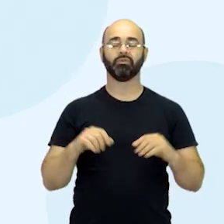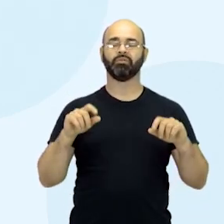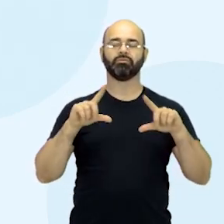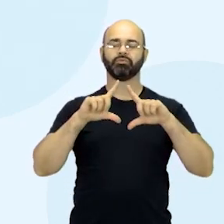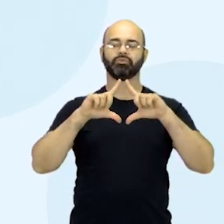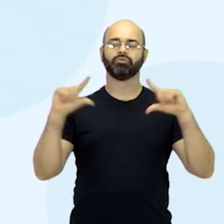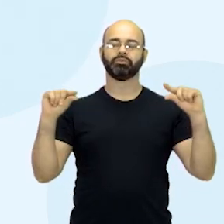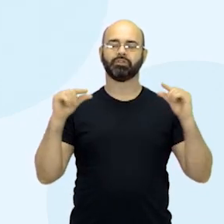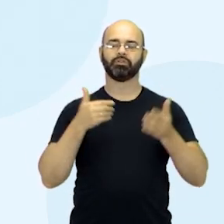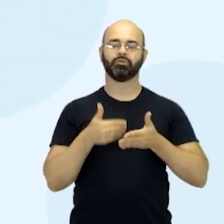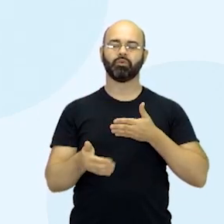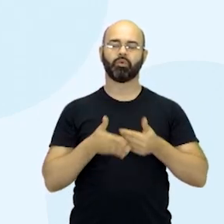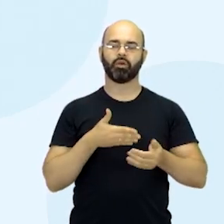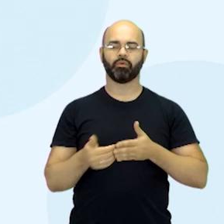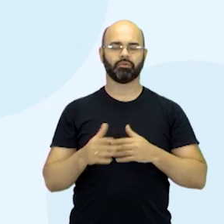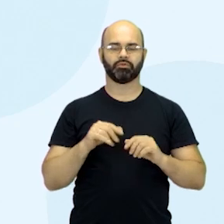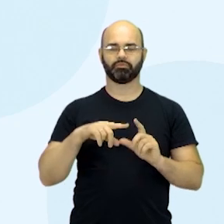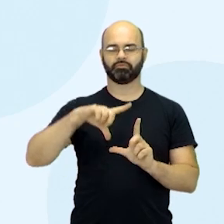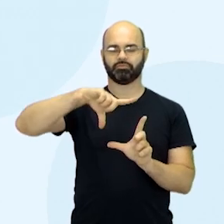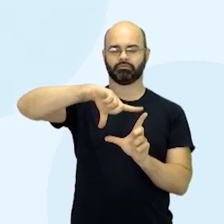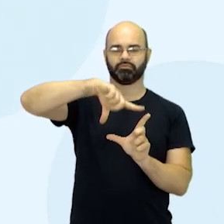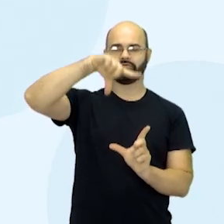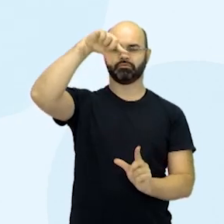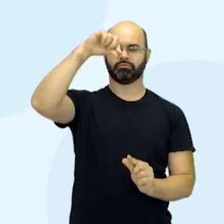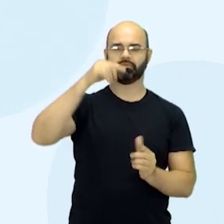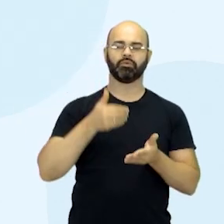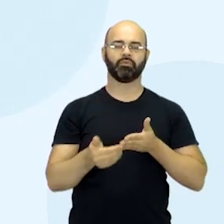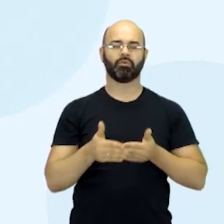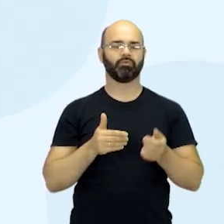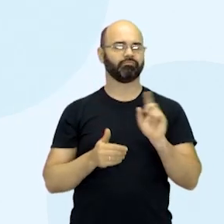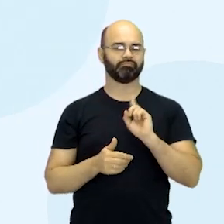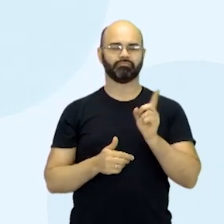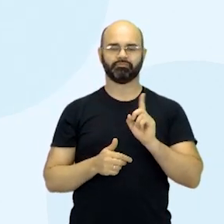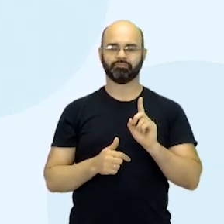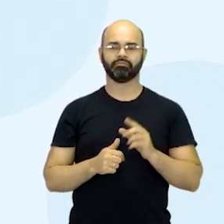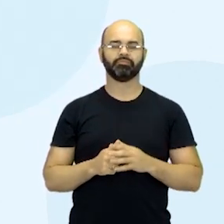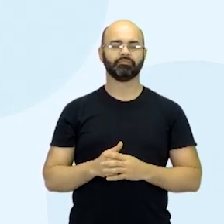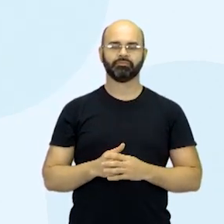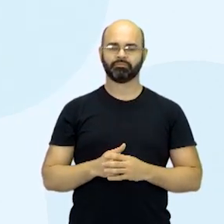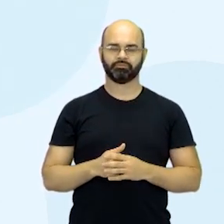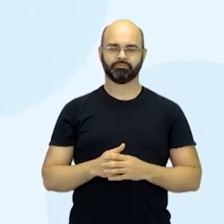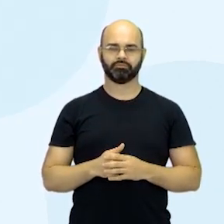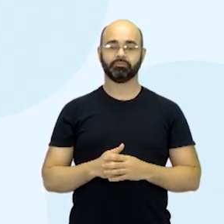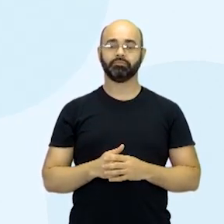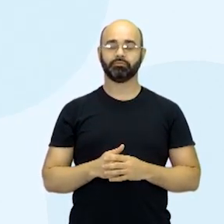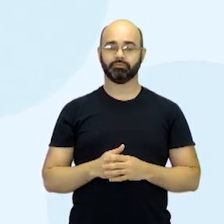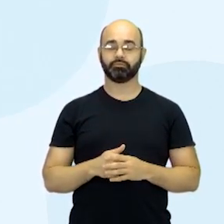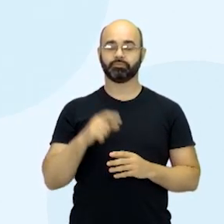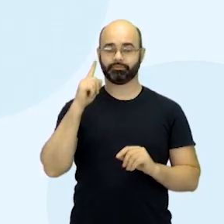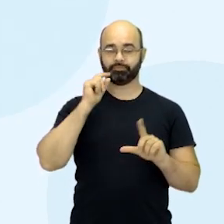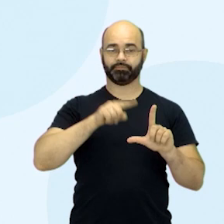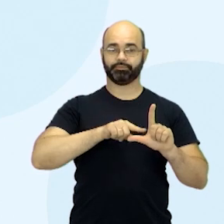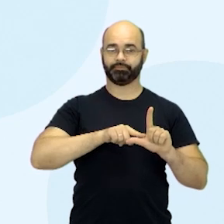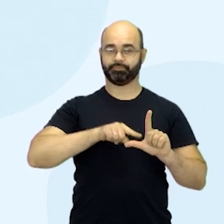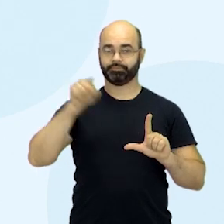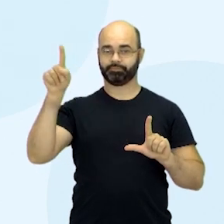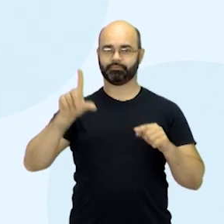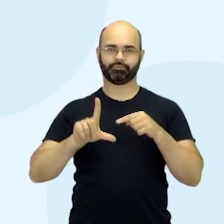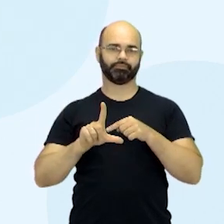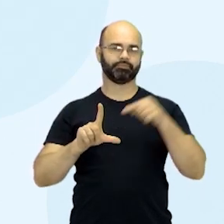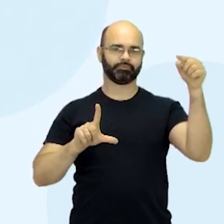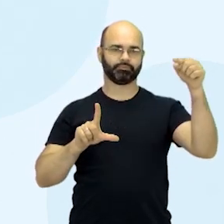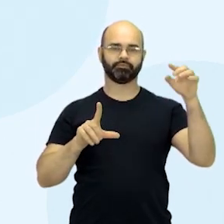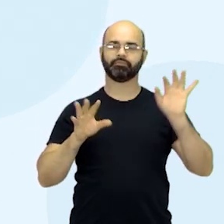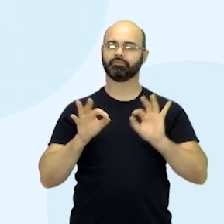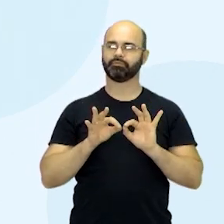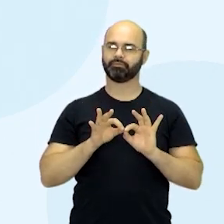estou generalizando aí no caso, tá? 2 diagonais de mesma medida, ó. Se eu traçar aqui as diagonais, elas vão ter a mesma medida aqui